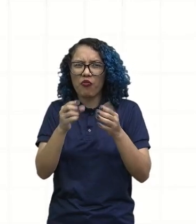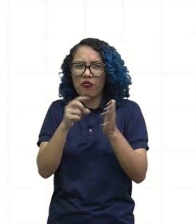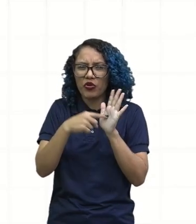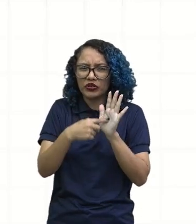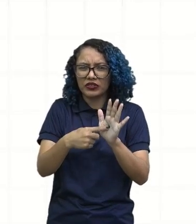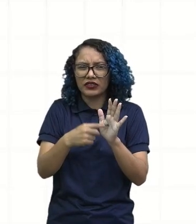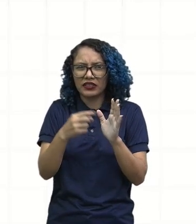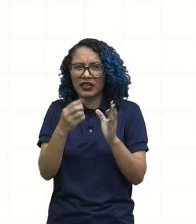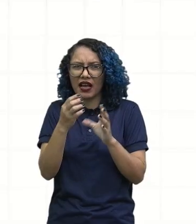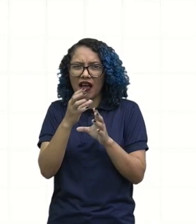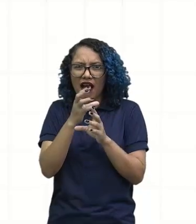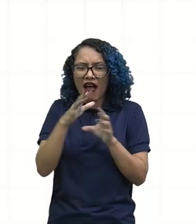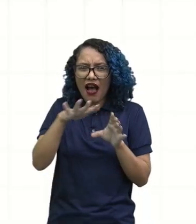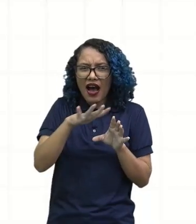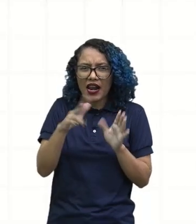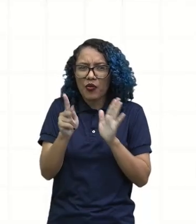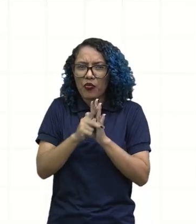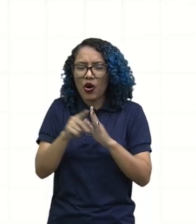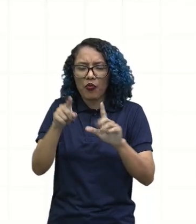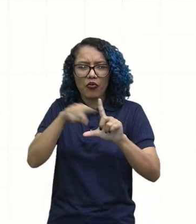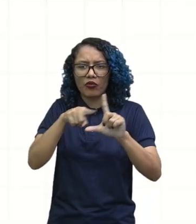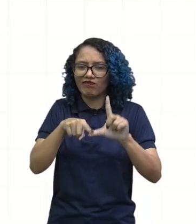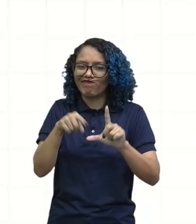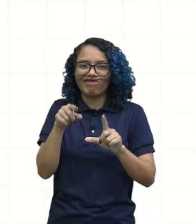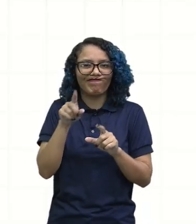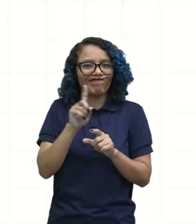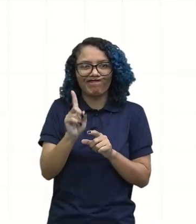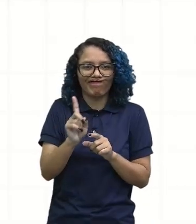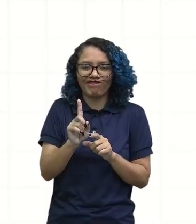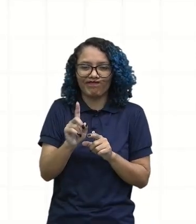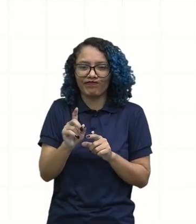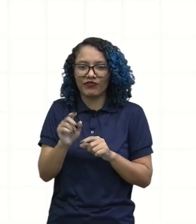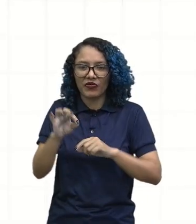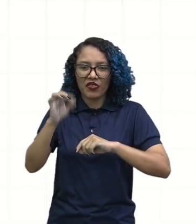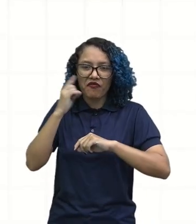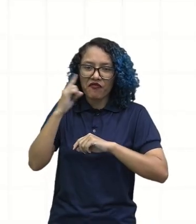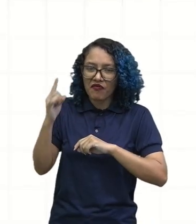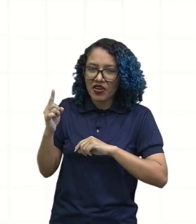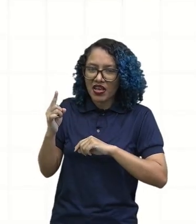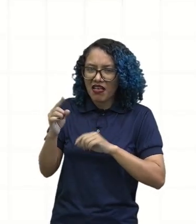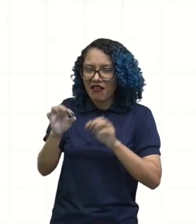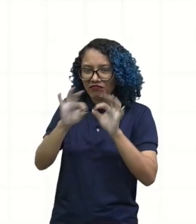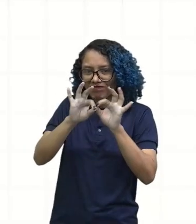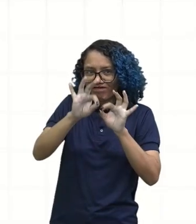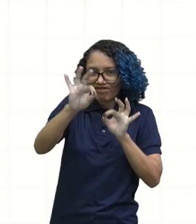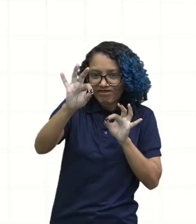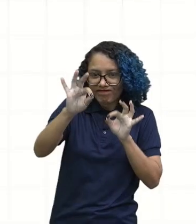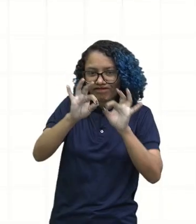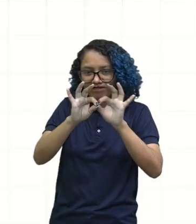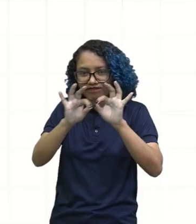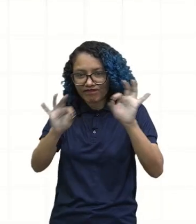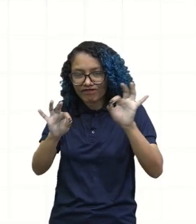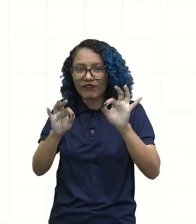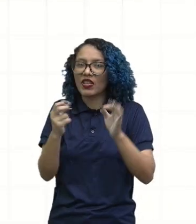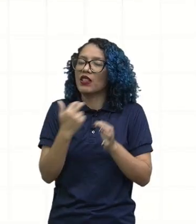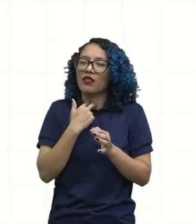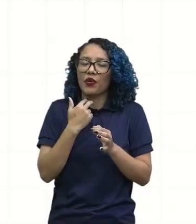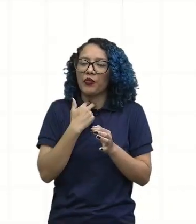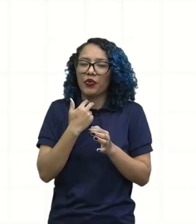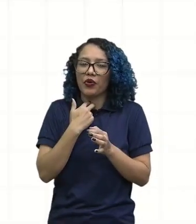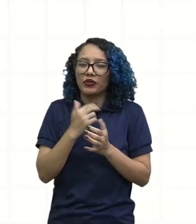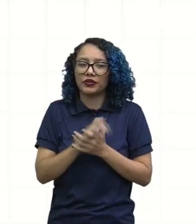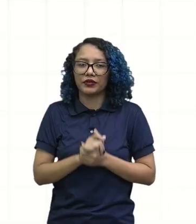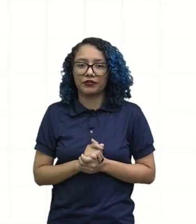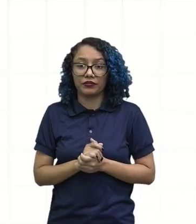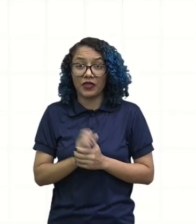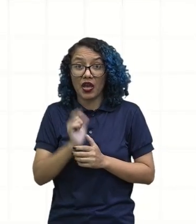para ti aqui, olha aqui na nossa figura. Não vamos poder pegar uma régua e medir essa distância daqui para cá, tá bom? E dizer que estamos medindo o ângulo.